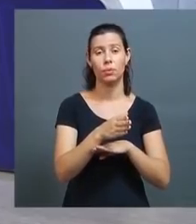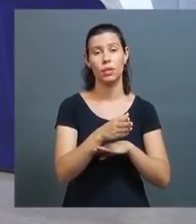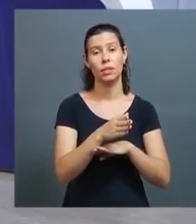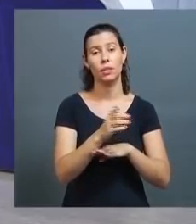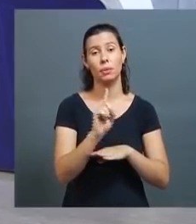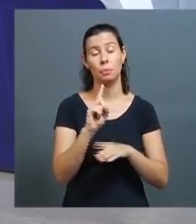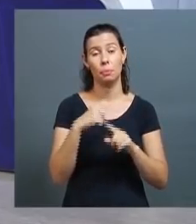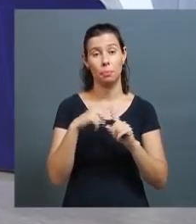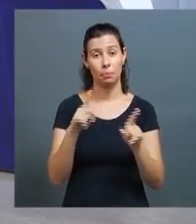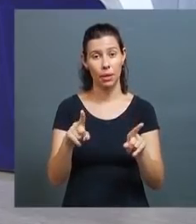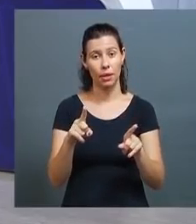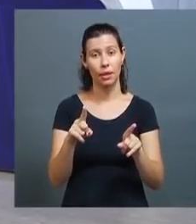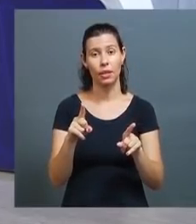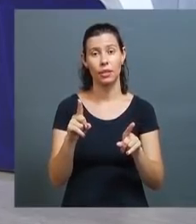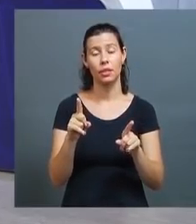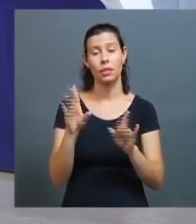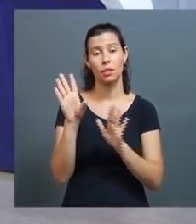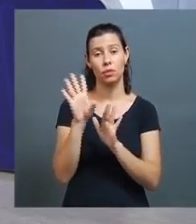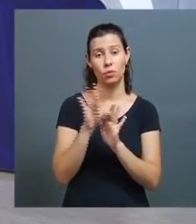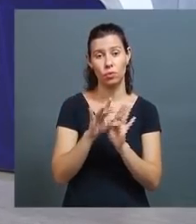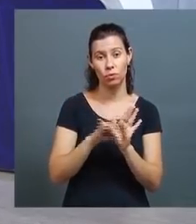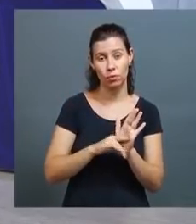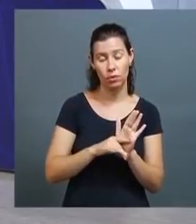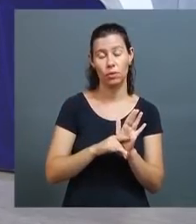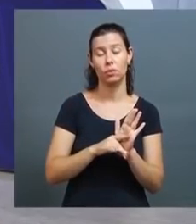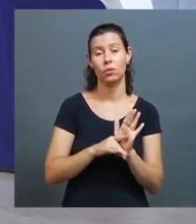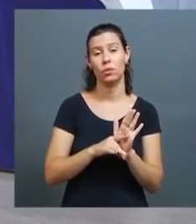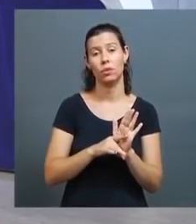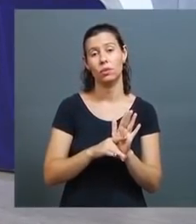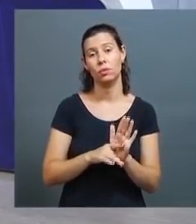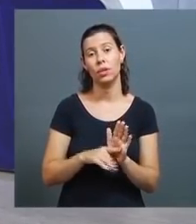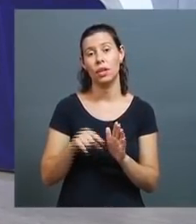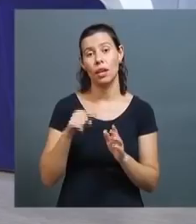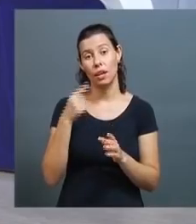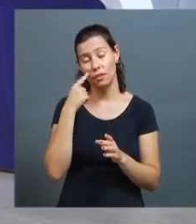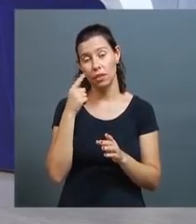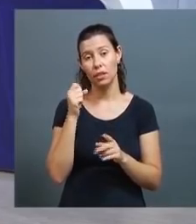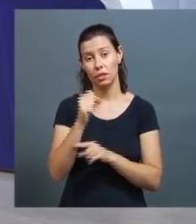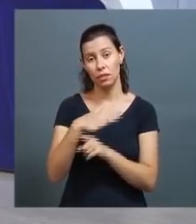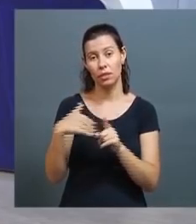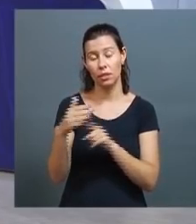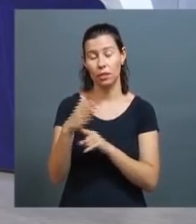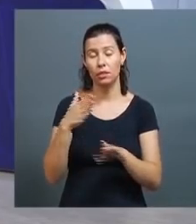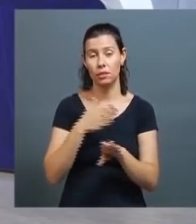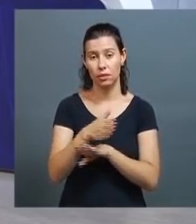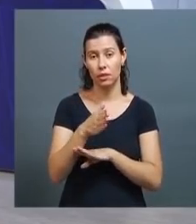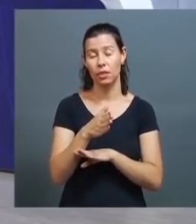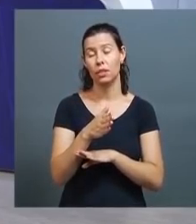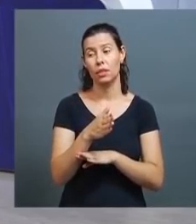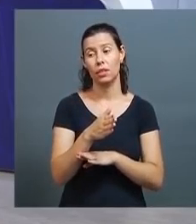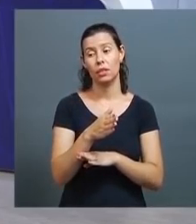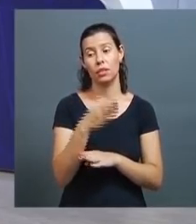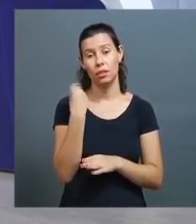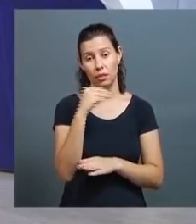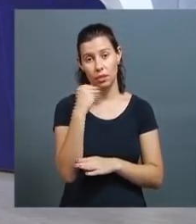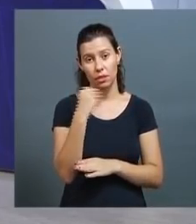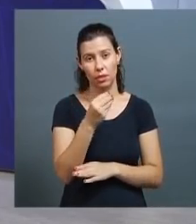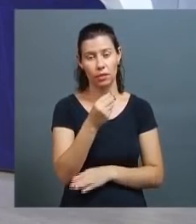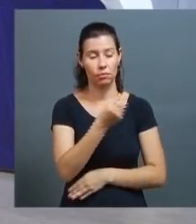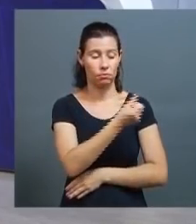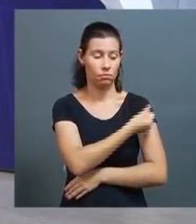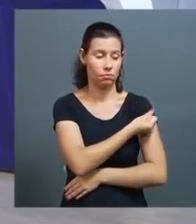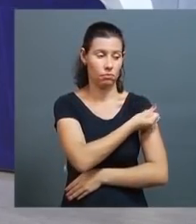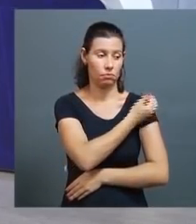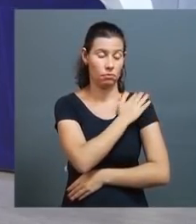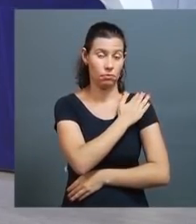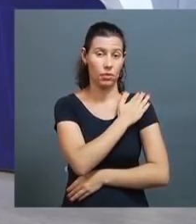teria condição de se inserir na sociedade, normalmente, né? Aproveitar aquele ano escolar se a gente tivesse uma capacidade,